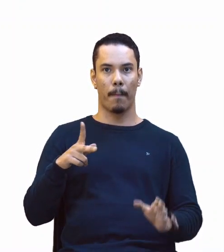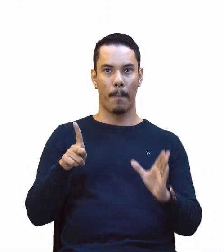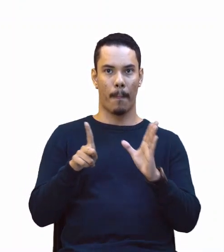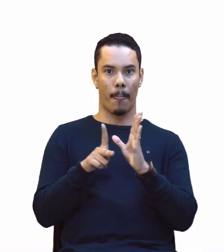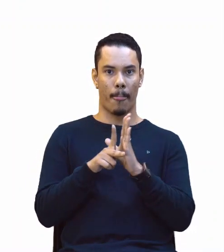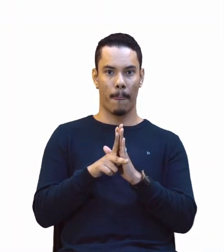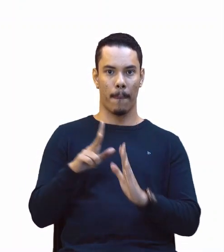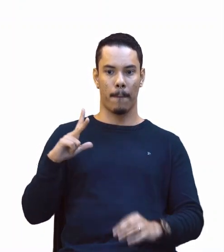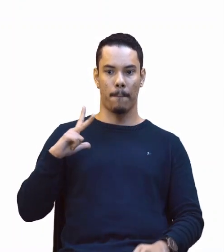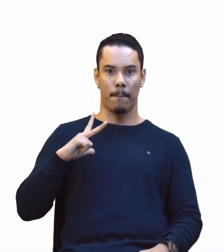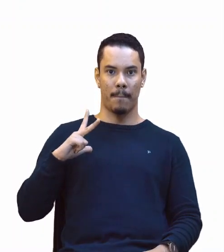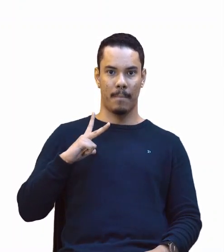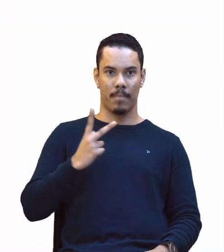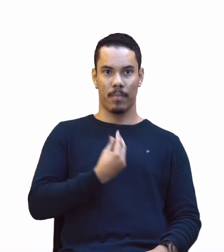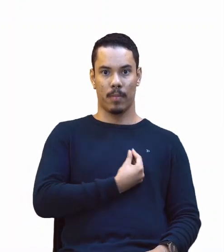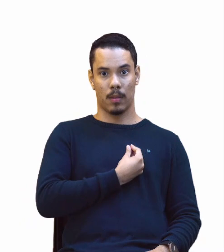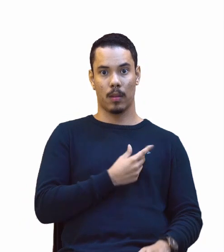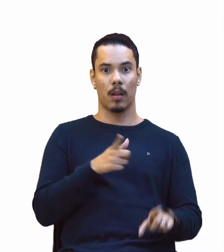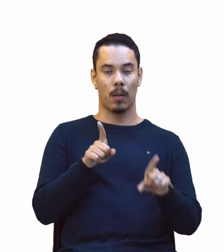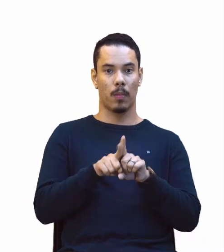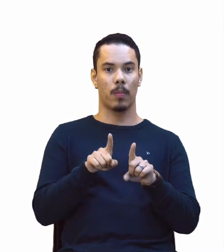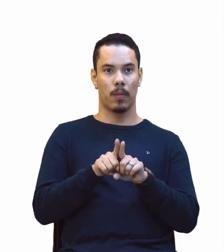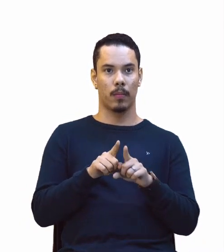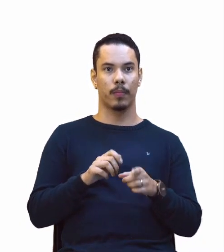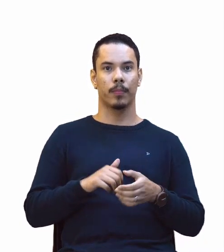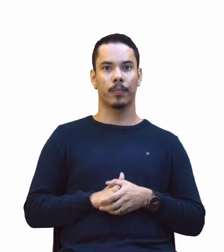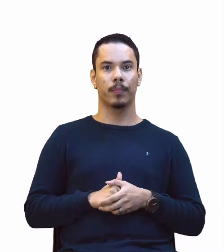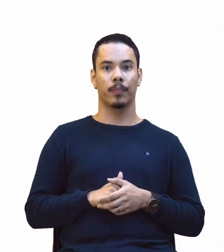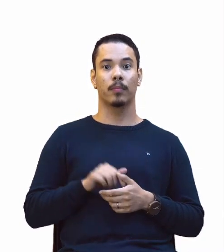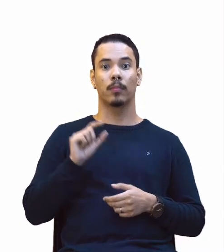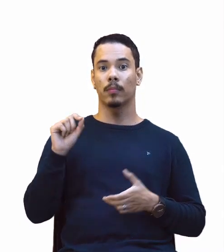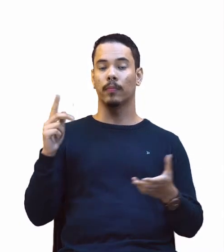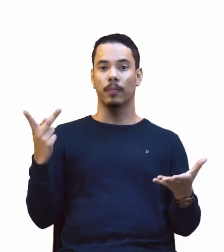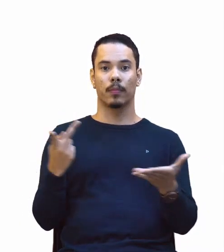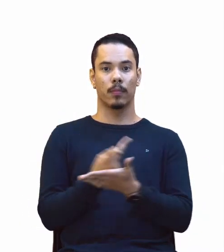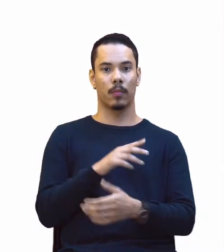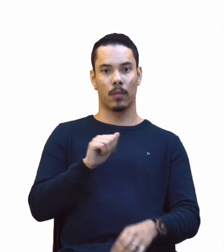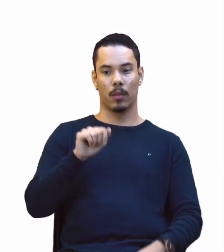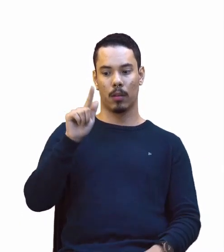vida política da polis, e isso acontecia na ágora.